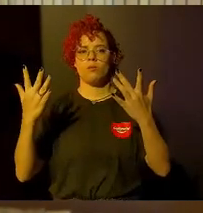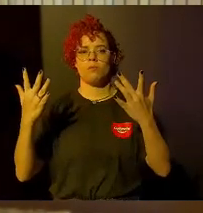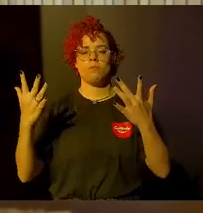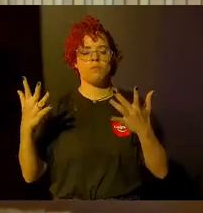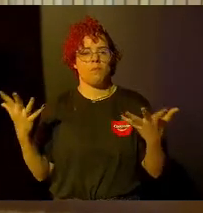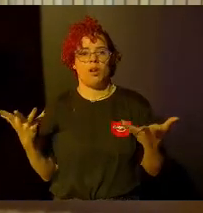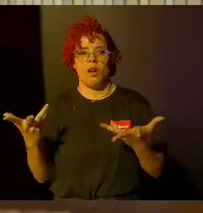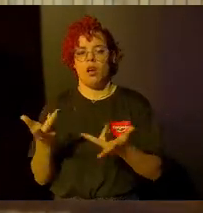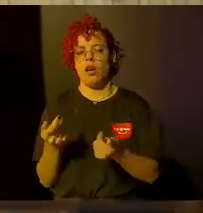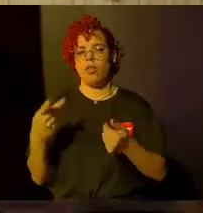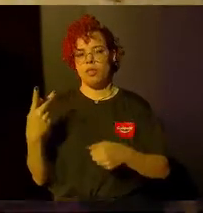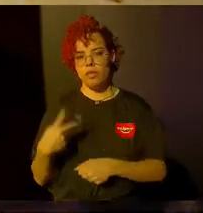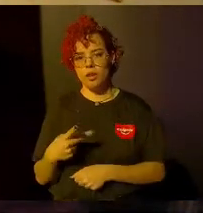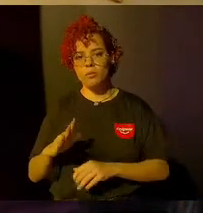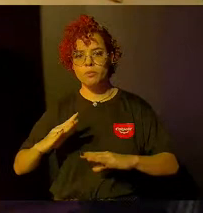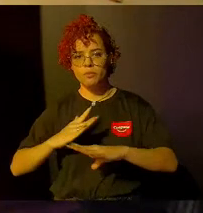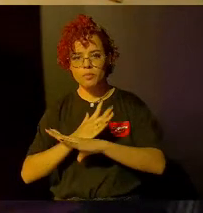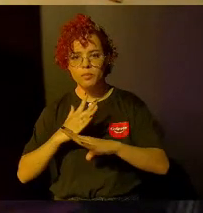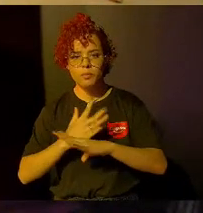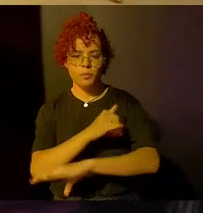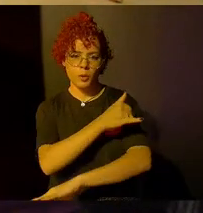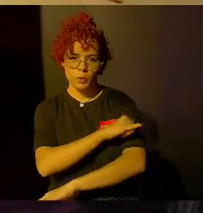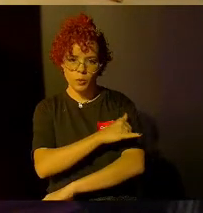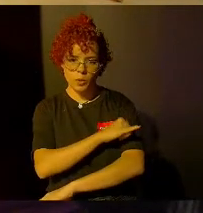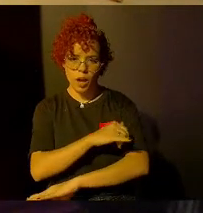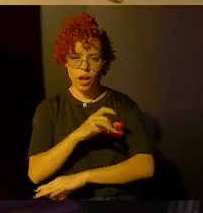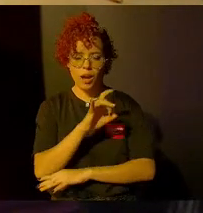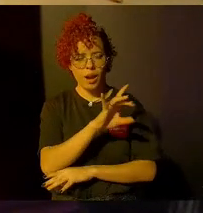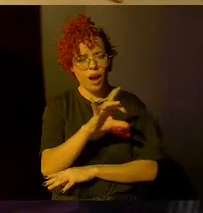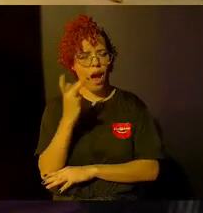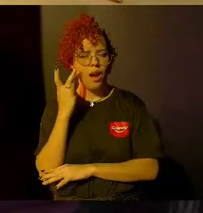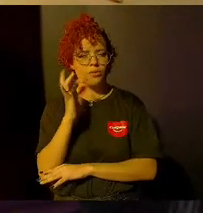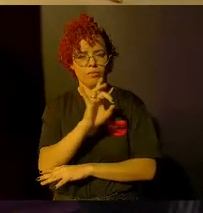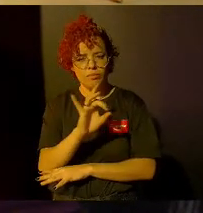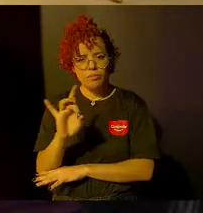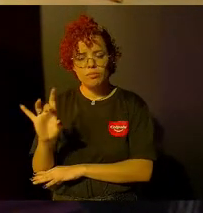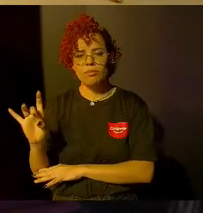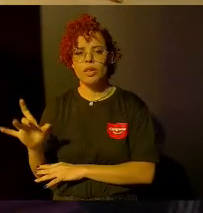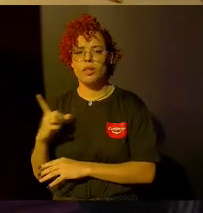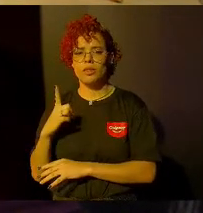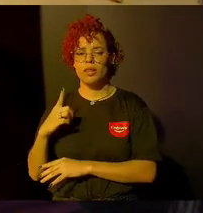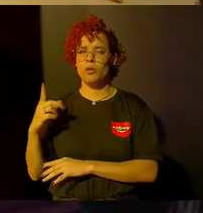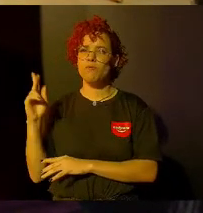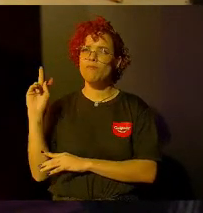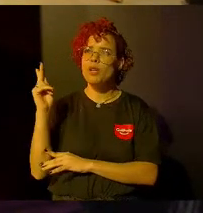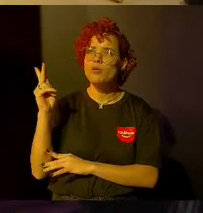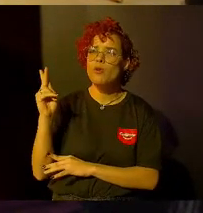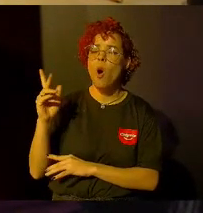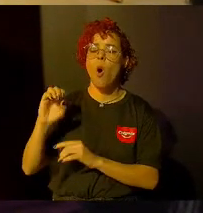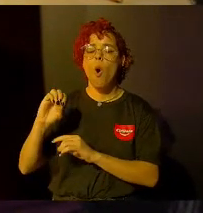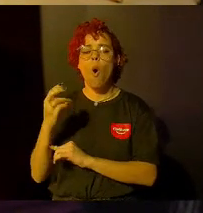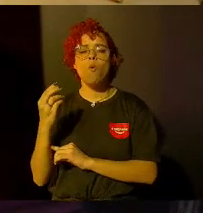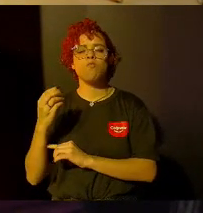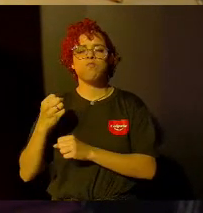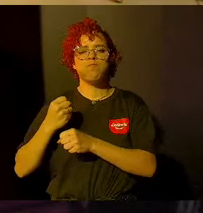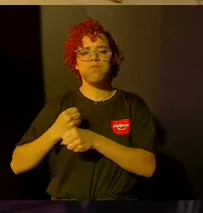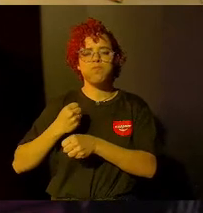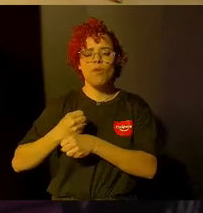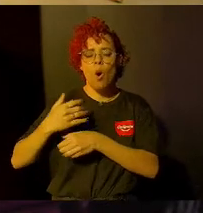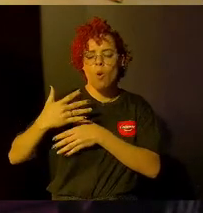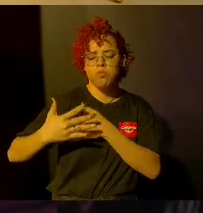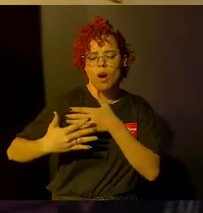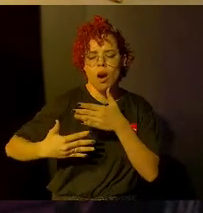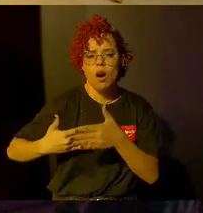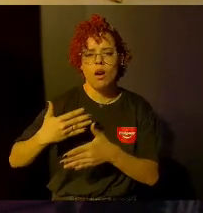um de nós eu acho que cada um de vocês assim como eu tenho uma história com a Bienal ou está construindo sua história com Bienal